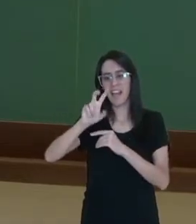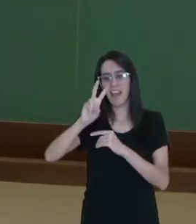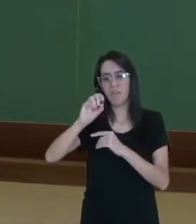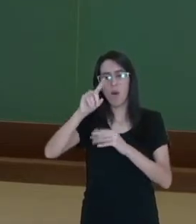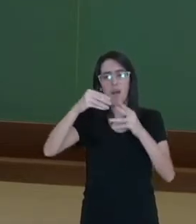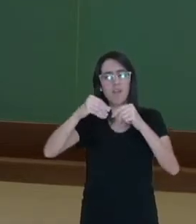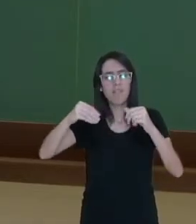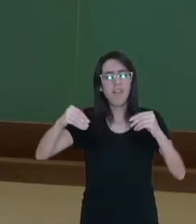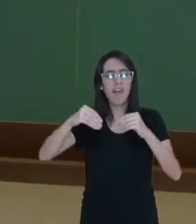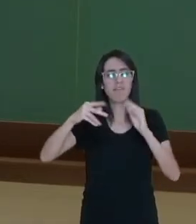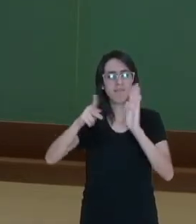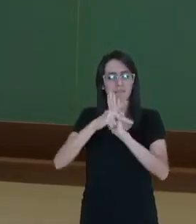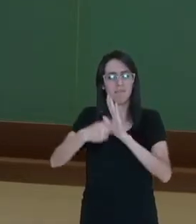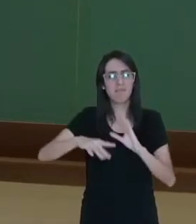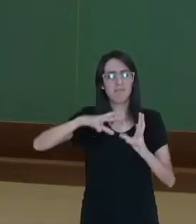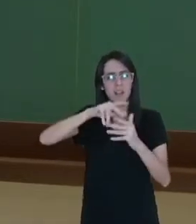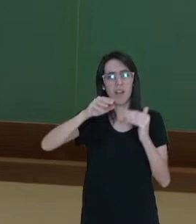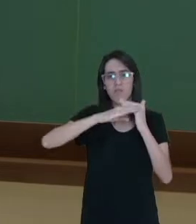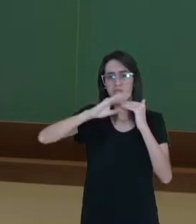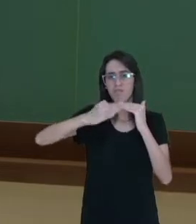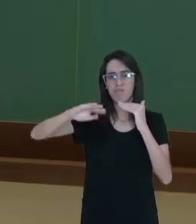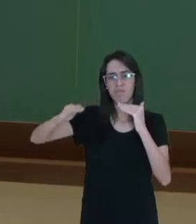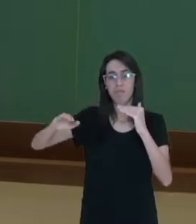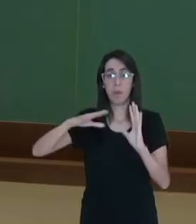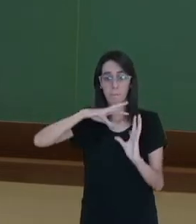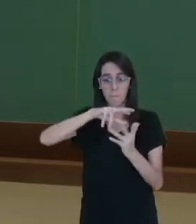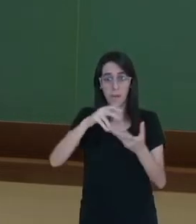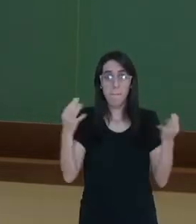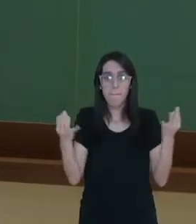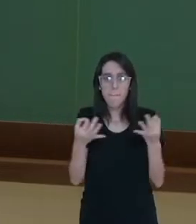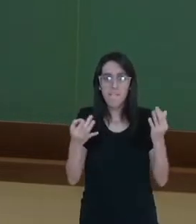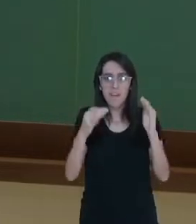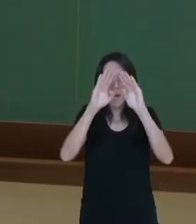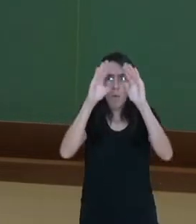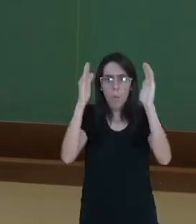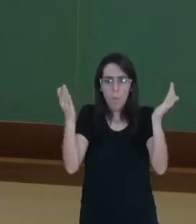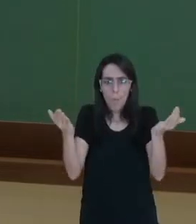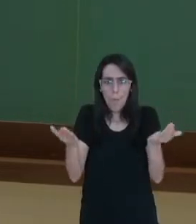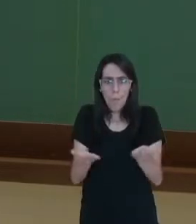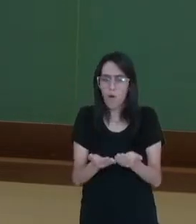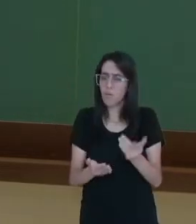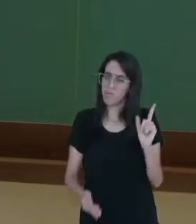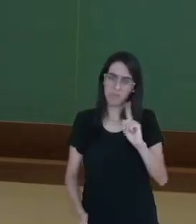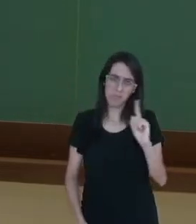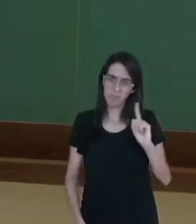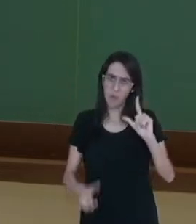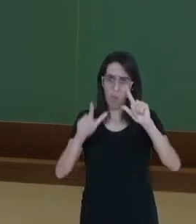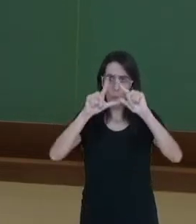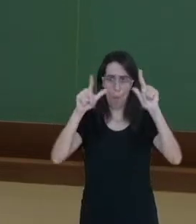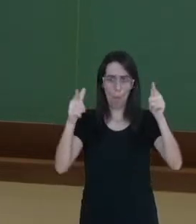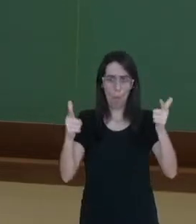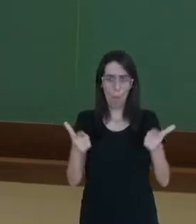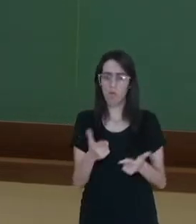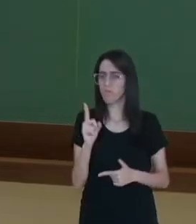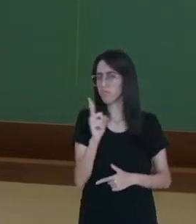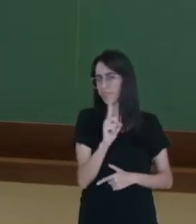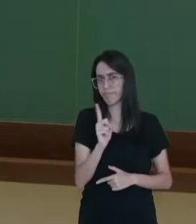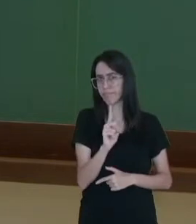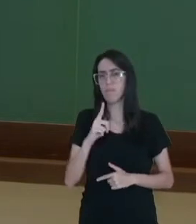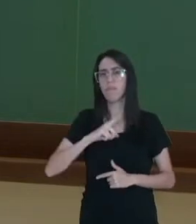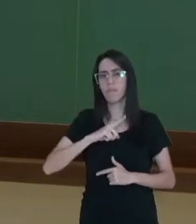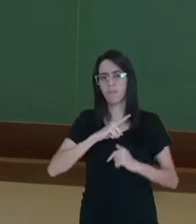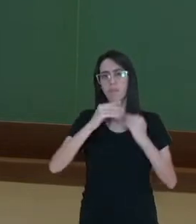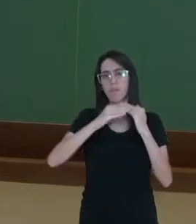nosso planeta. Que o nosso planeta Terra, ele não é uma esfera perfeita e lisa, que ele dispõe de uma superfície